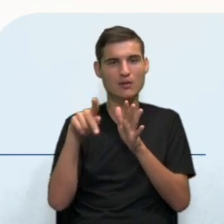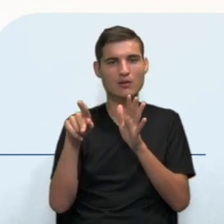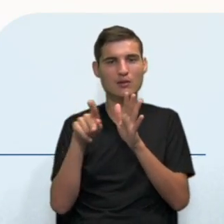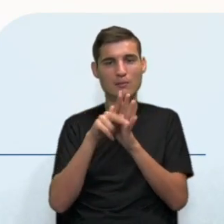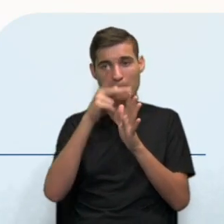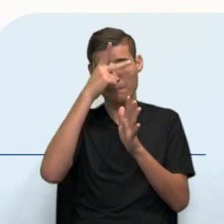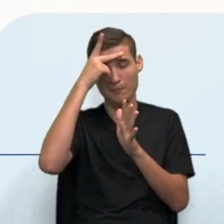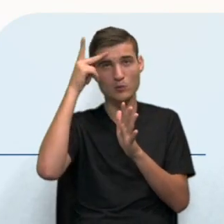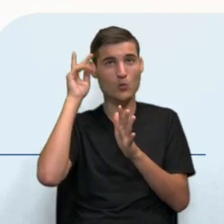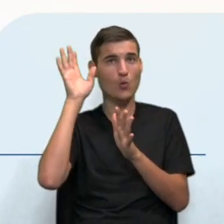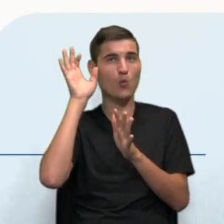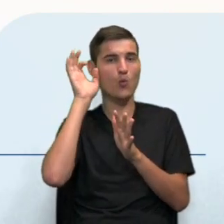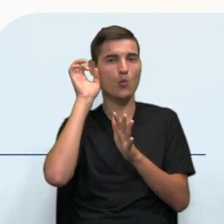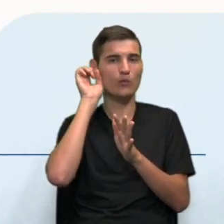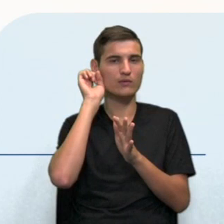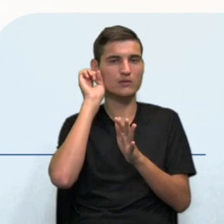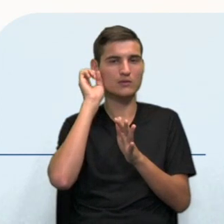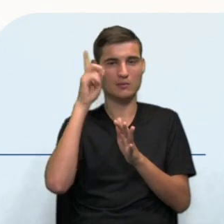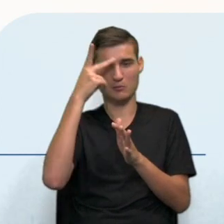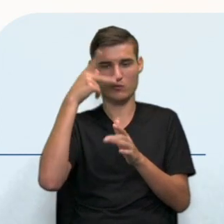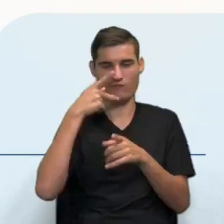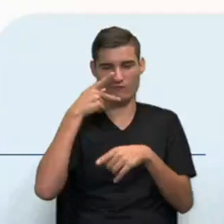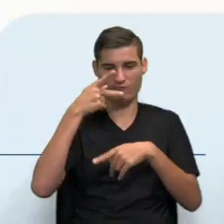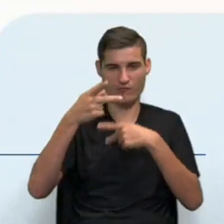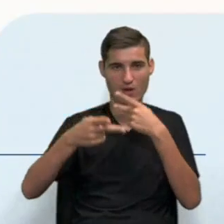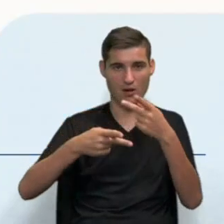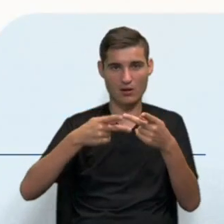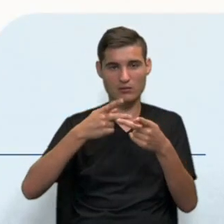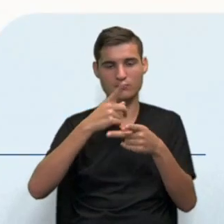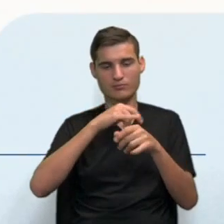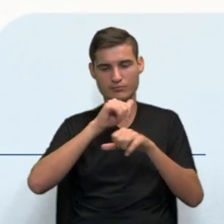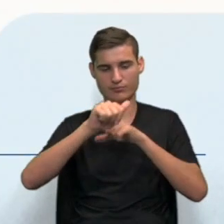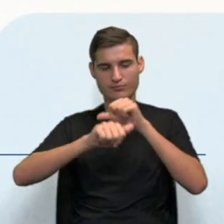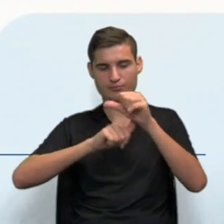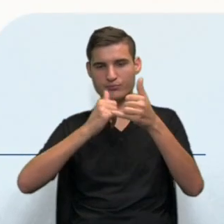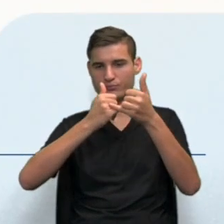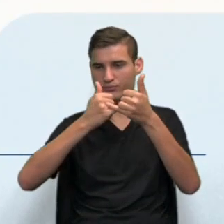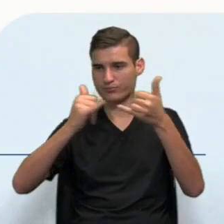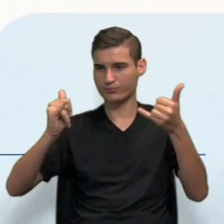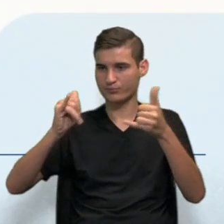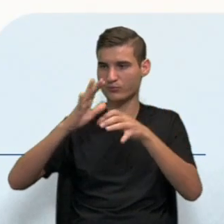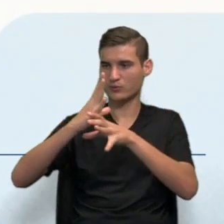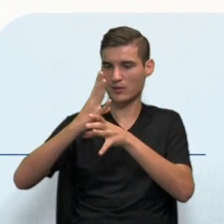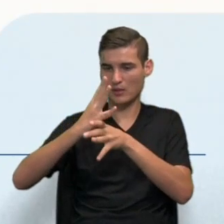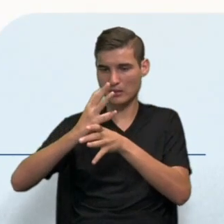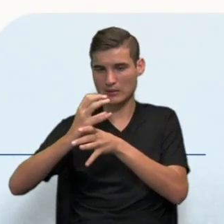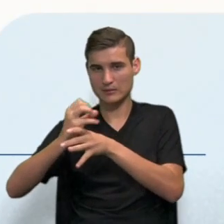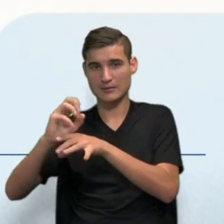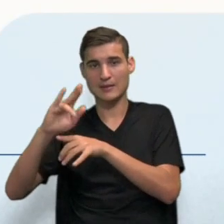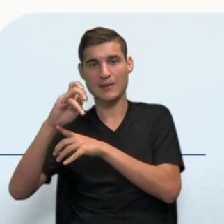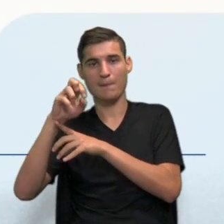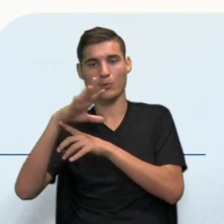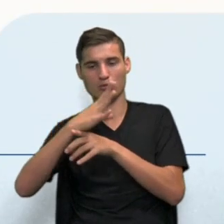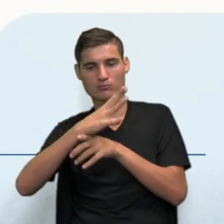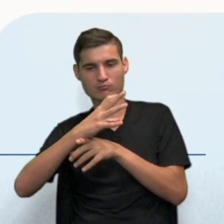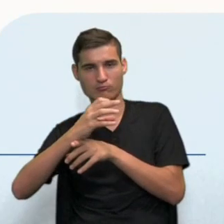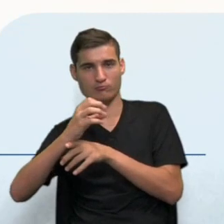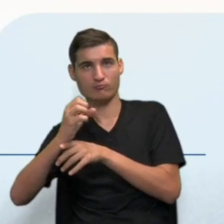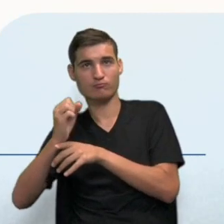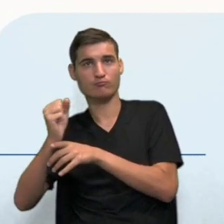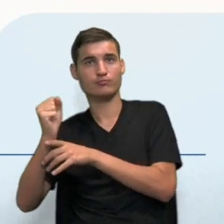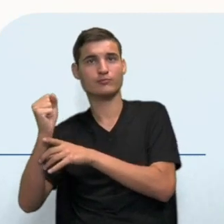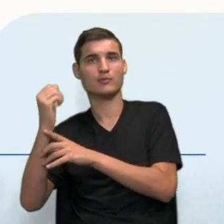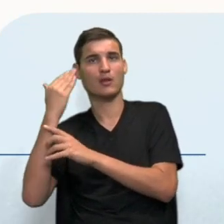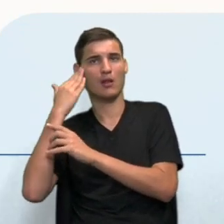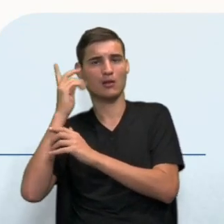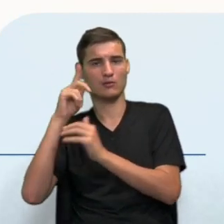a pessoa que no final da linha vai ter a pessoa. Esse receptor vai fazer a manipulação do sinal, vai fazer a recepção,